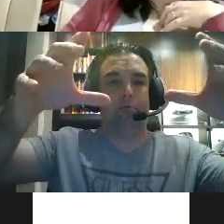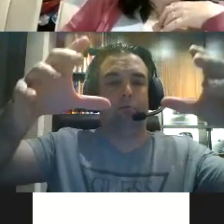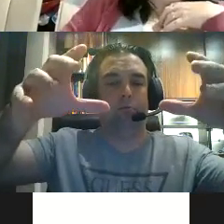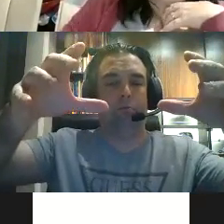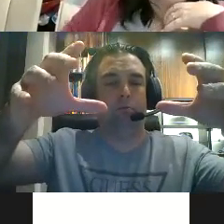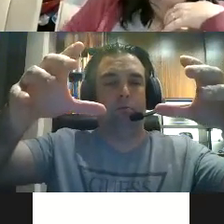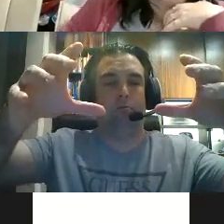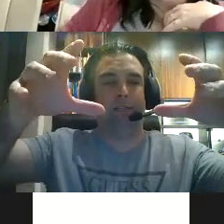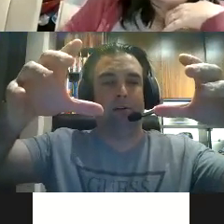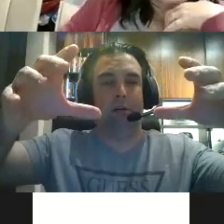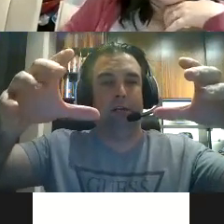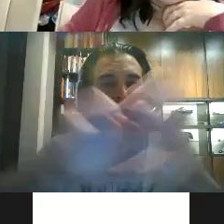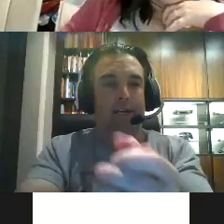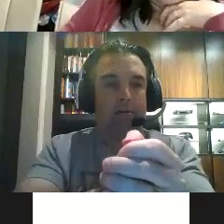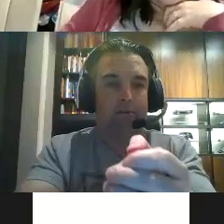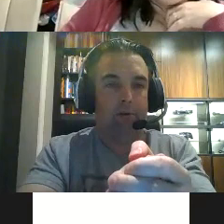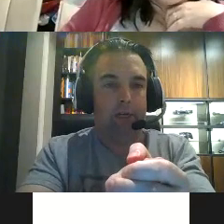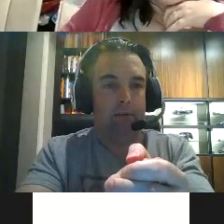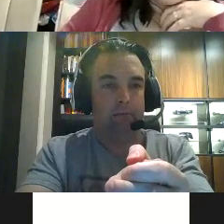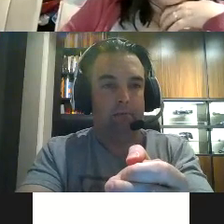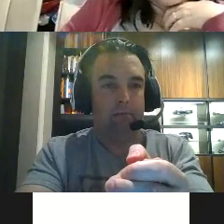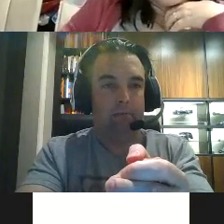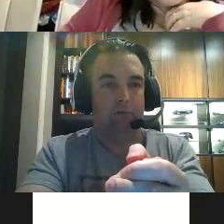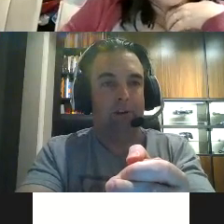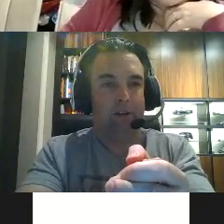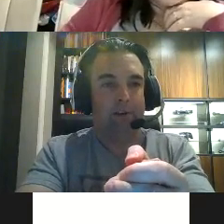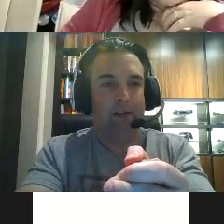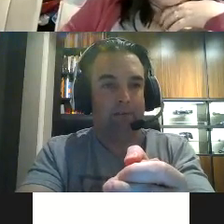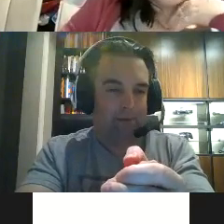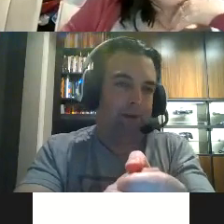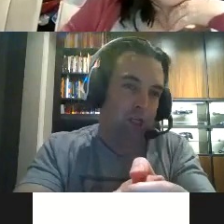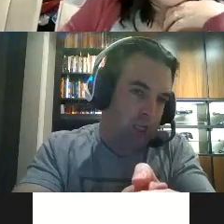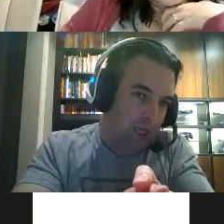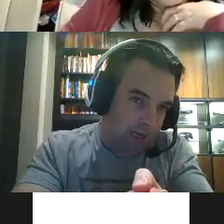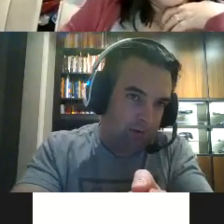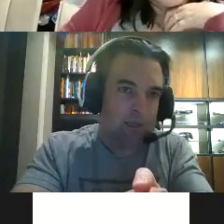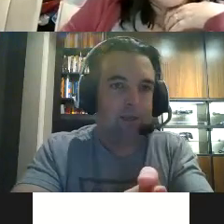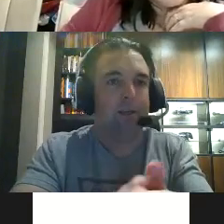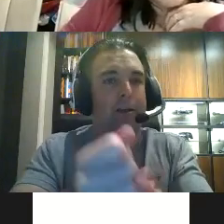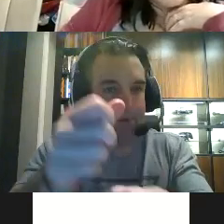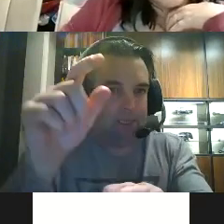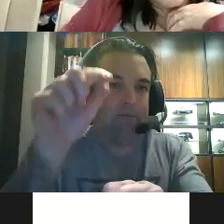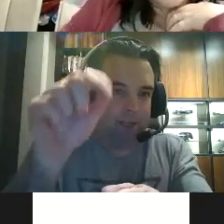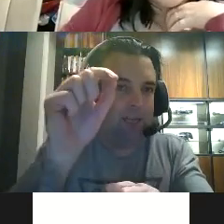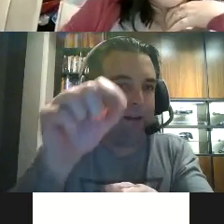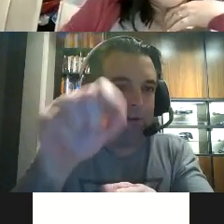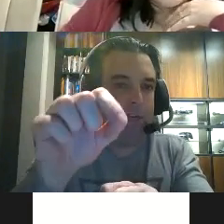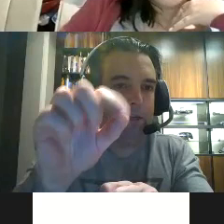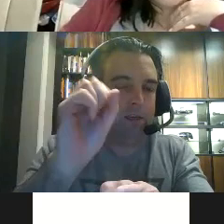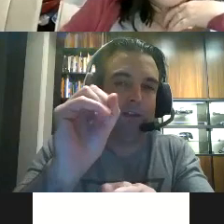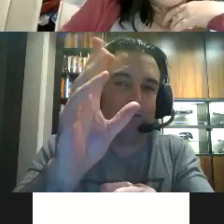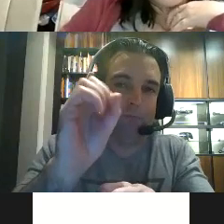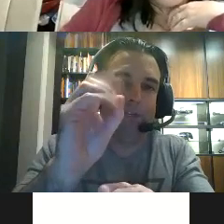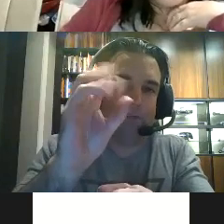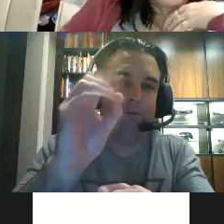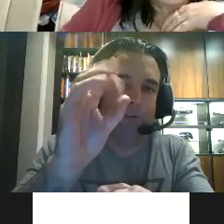uma sacolinha e ata uma folha. Tu vai ver que não vai encher de água, mas ela vai ter água ali,